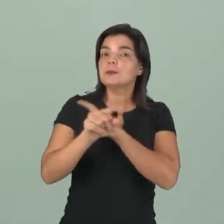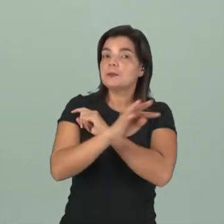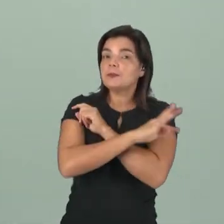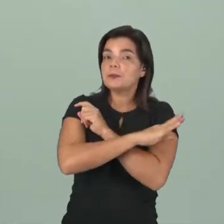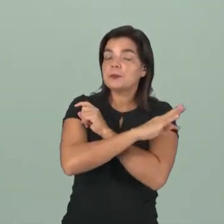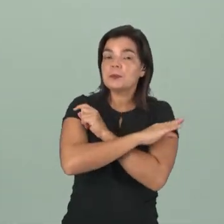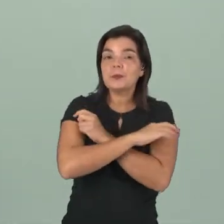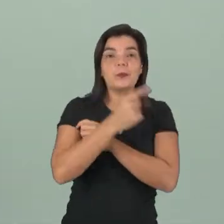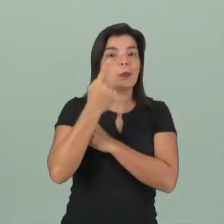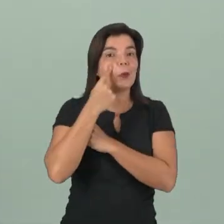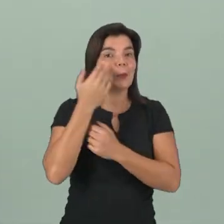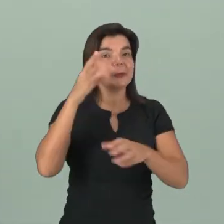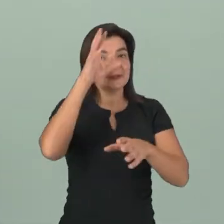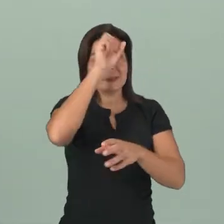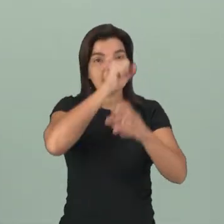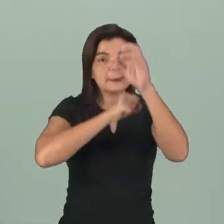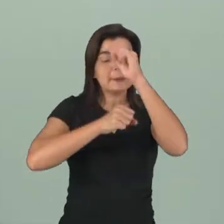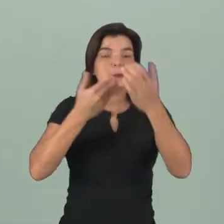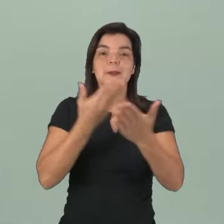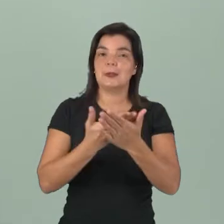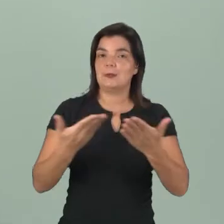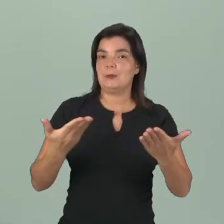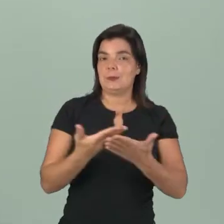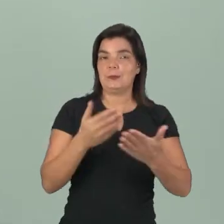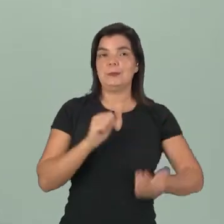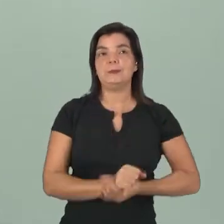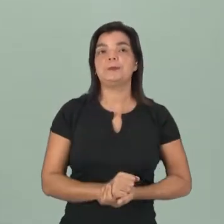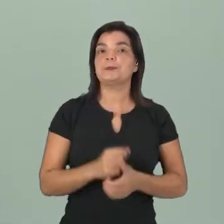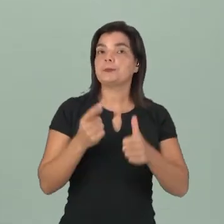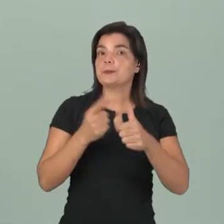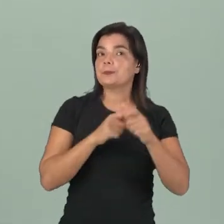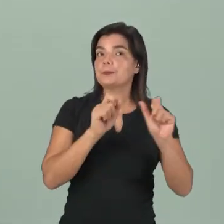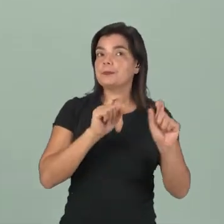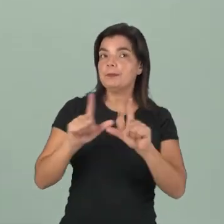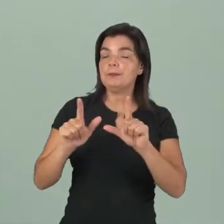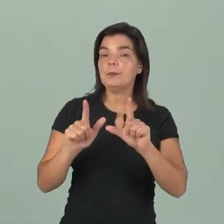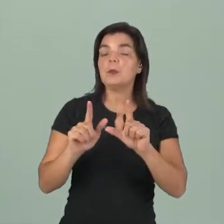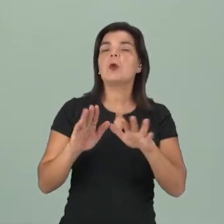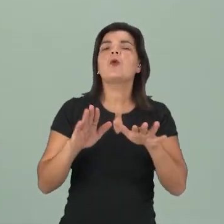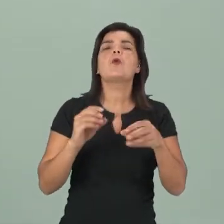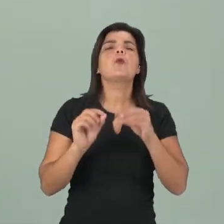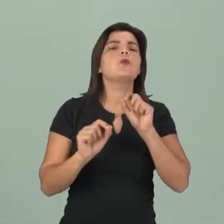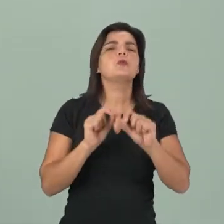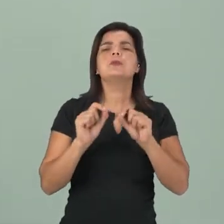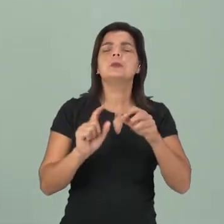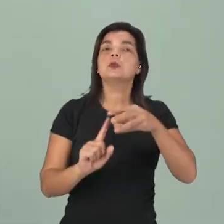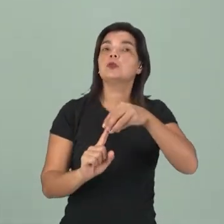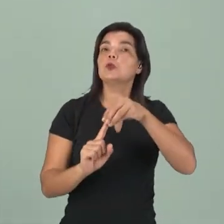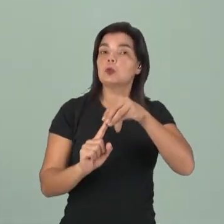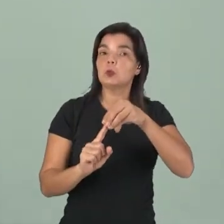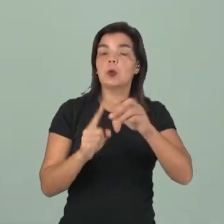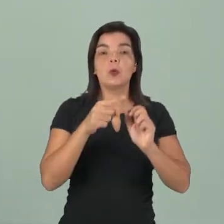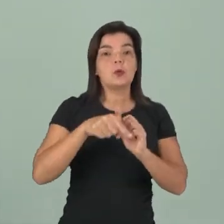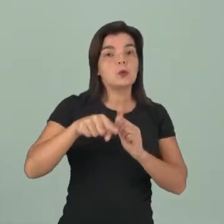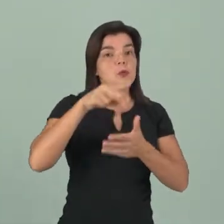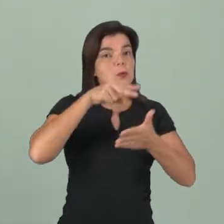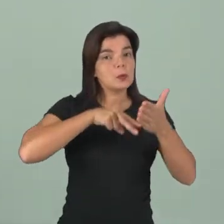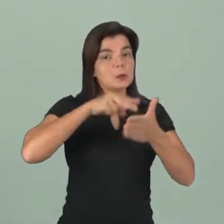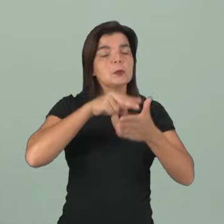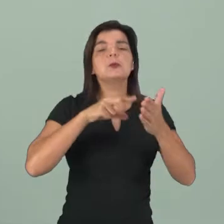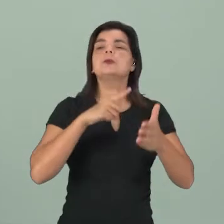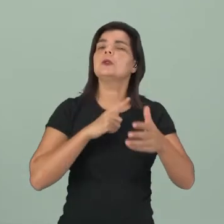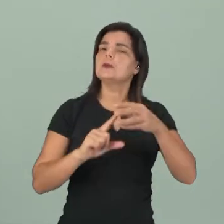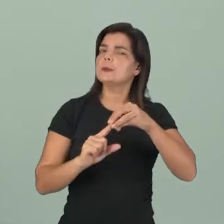nós vamos ver na aula de hoje, tá? Então, vamos primeiro estabelecer os objetivos, né? Quando você vai ler, você tem